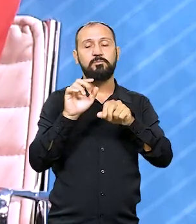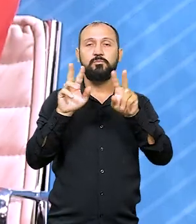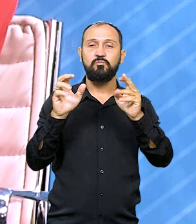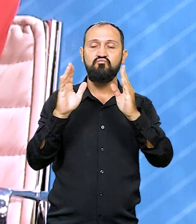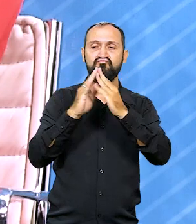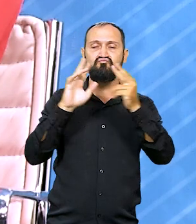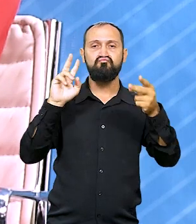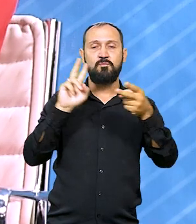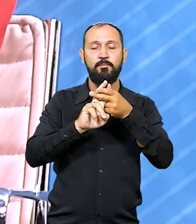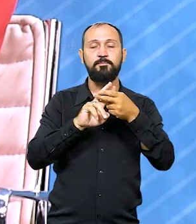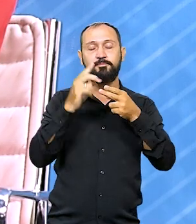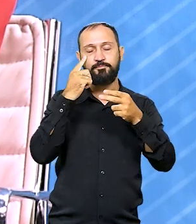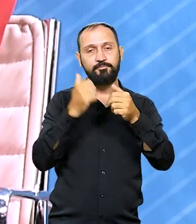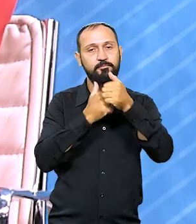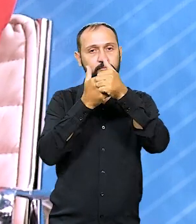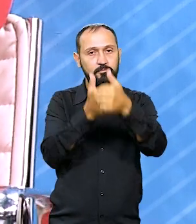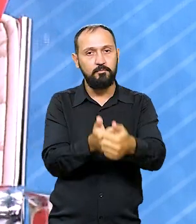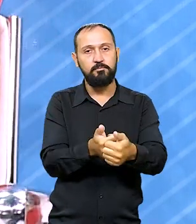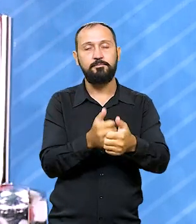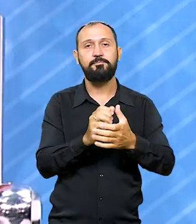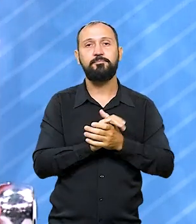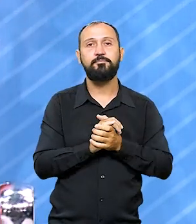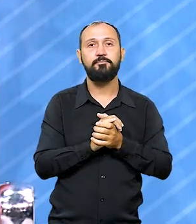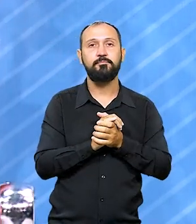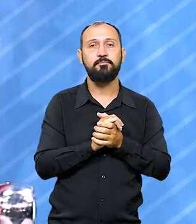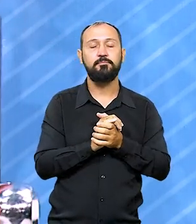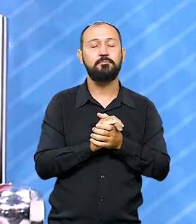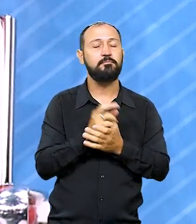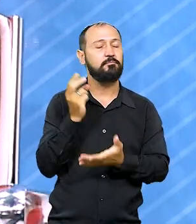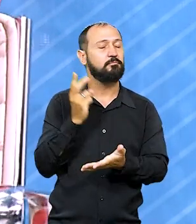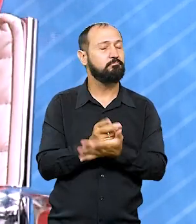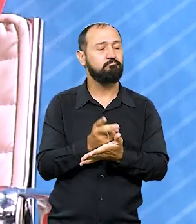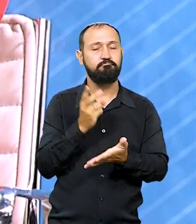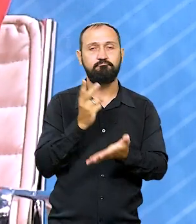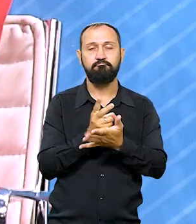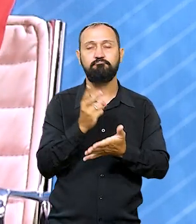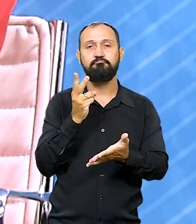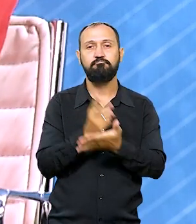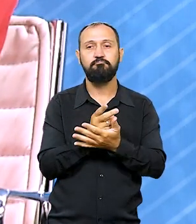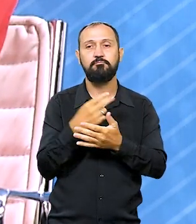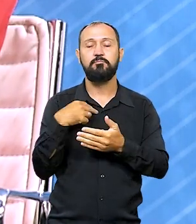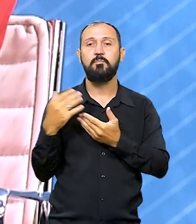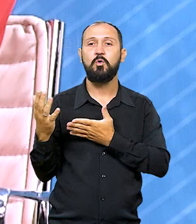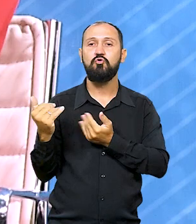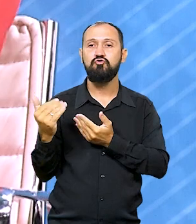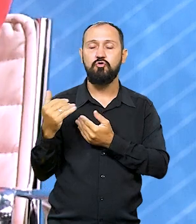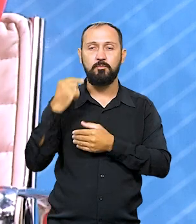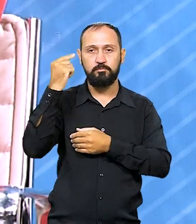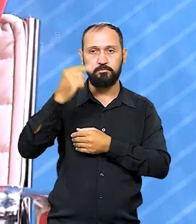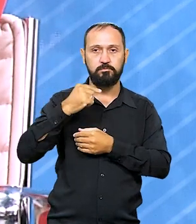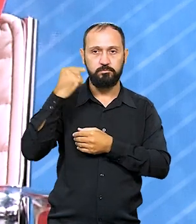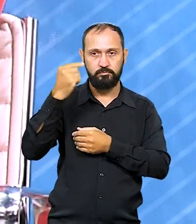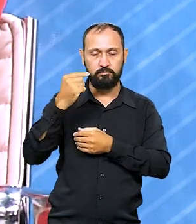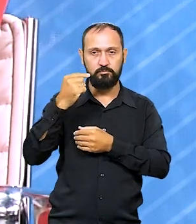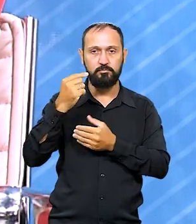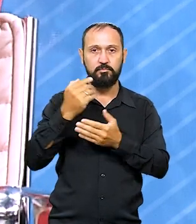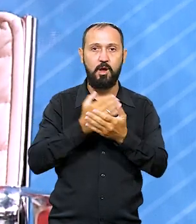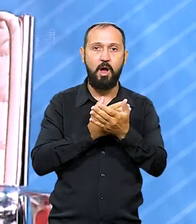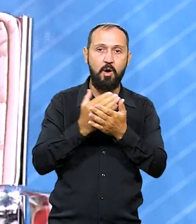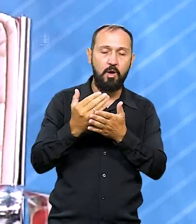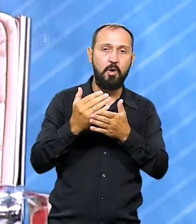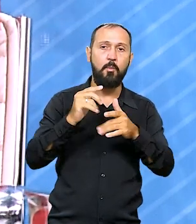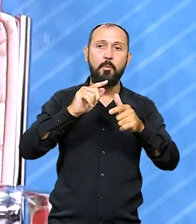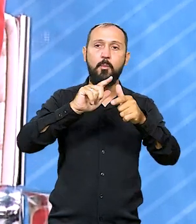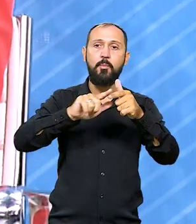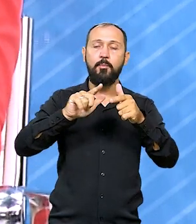questão de presídios, né, nós temos acompanhado aí, muito recorrentemente, jovens advogados caindo